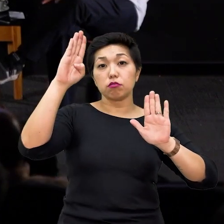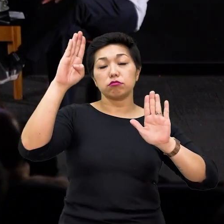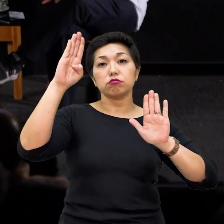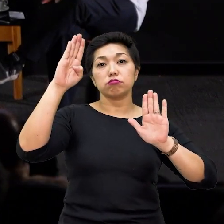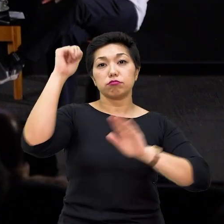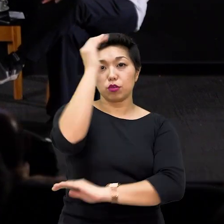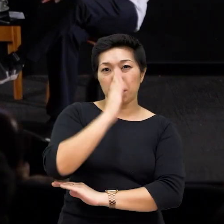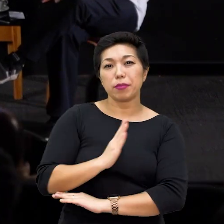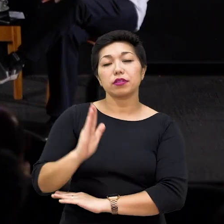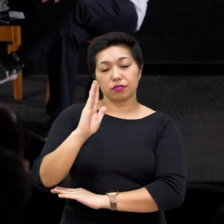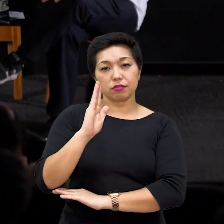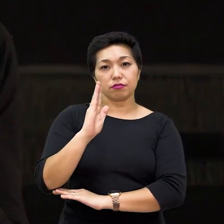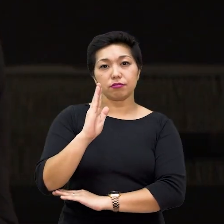de